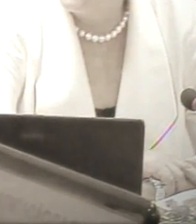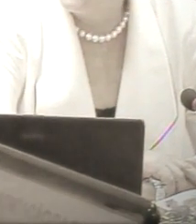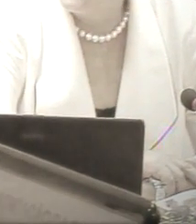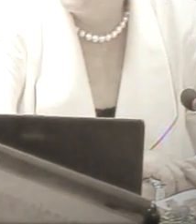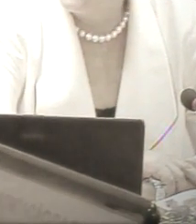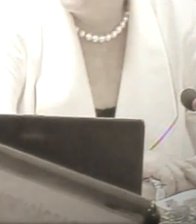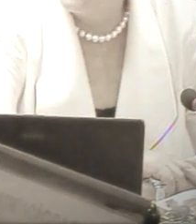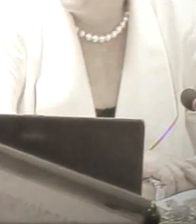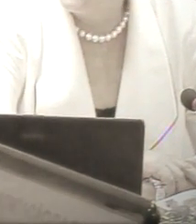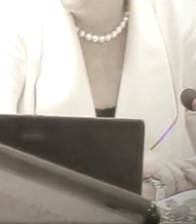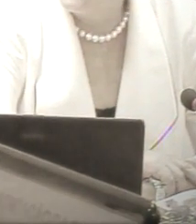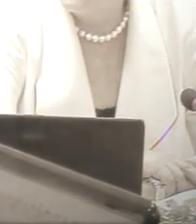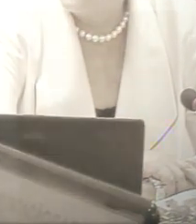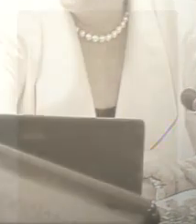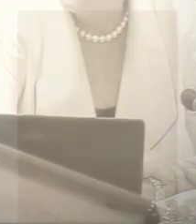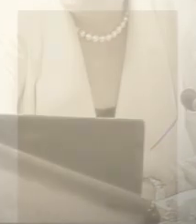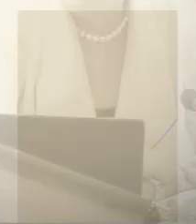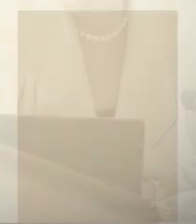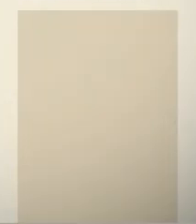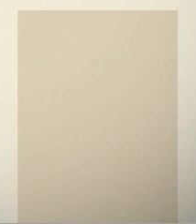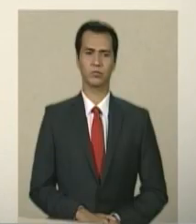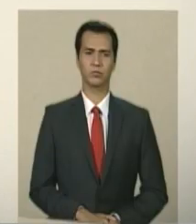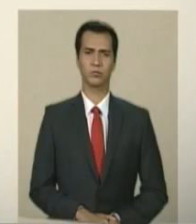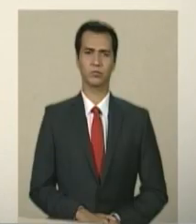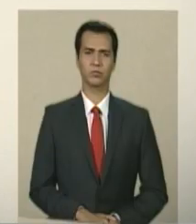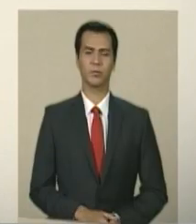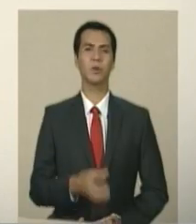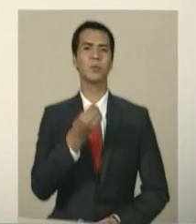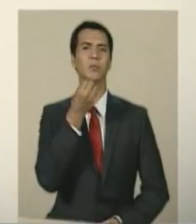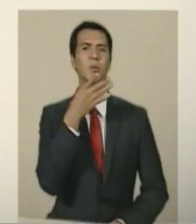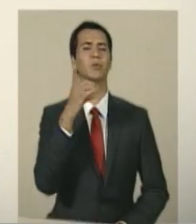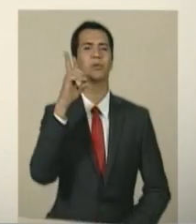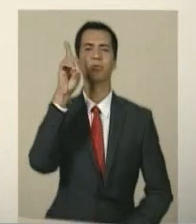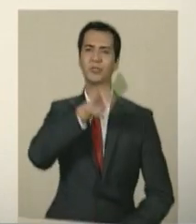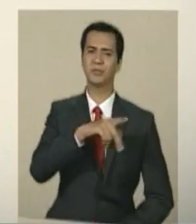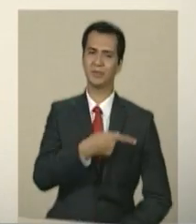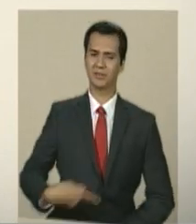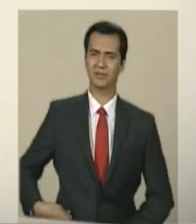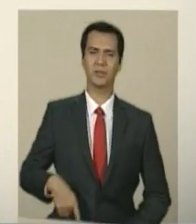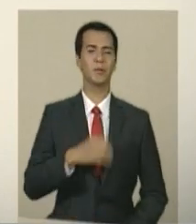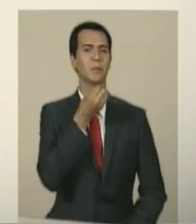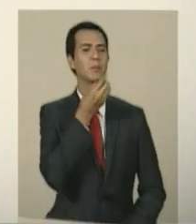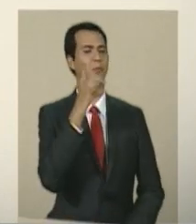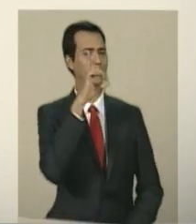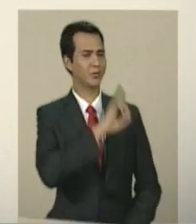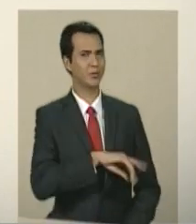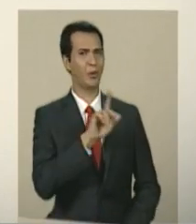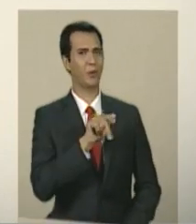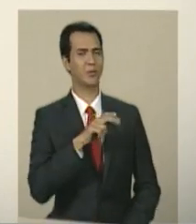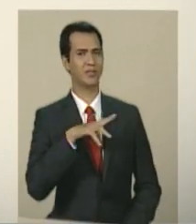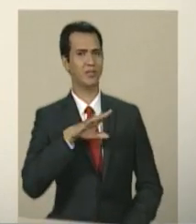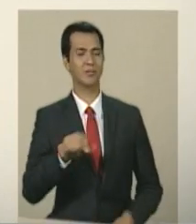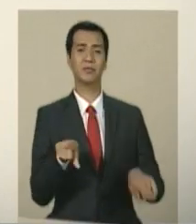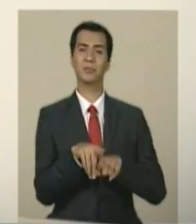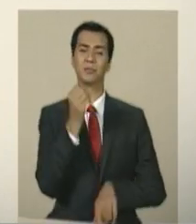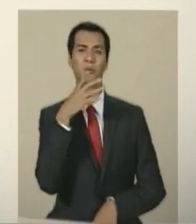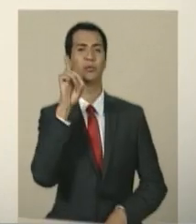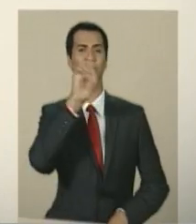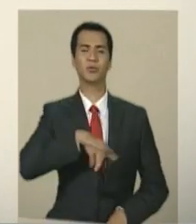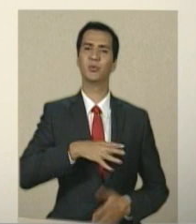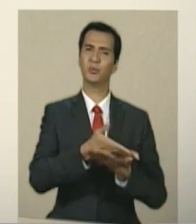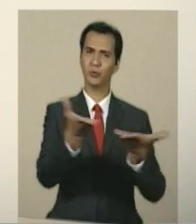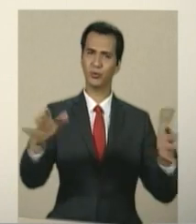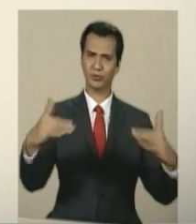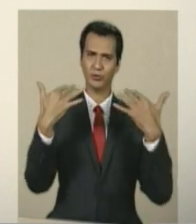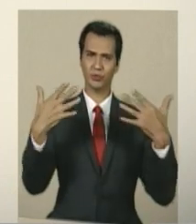café com a Presidenta Bom dia presidenta Bom dia Luciano Bom dia aos nossos ouvintes presidenta nos próximos